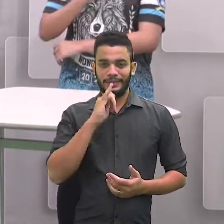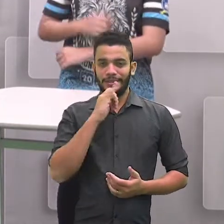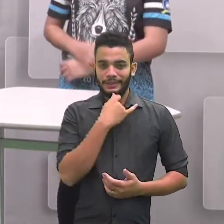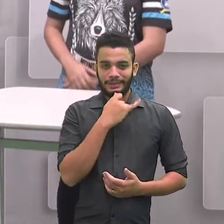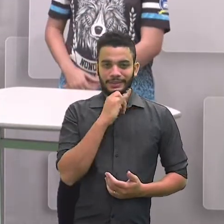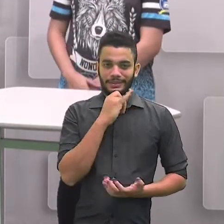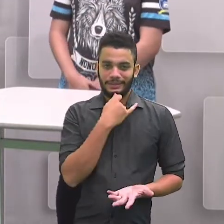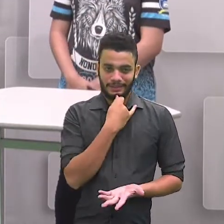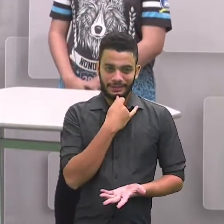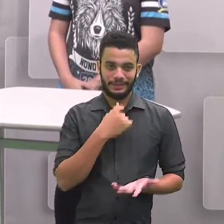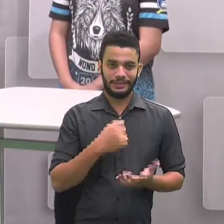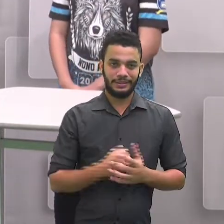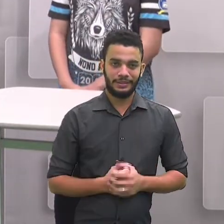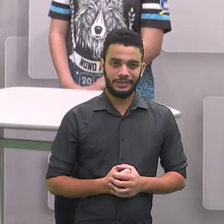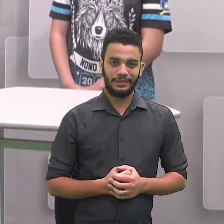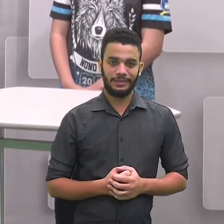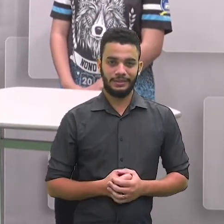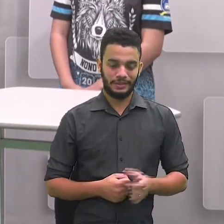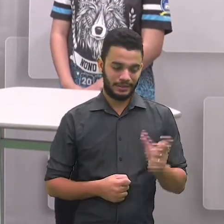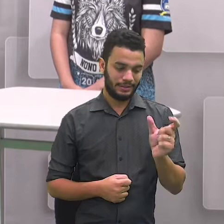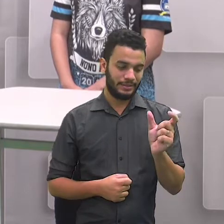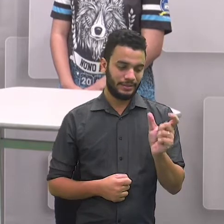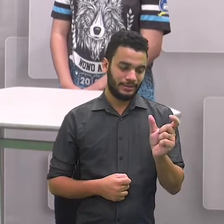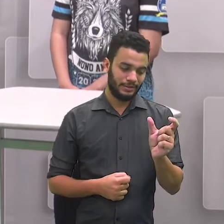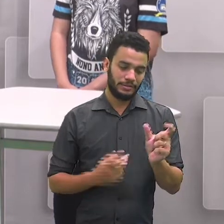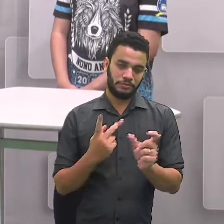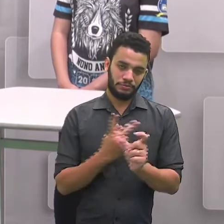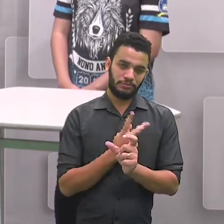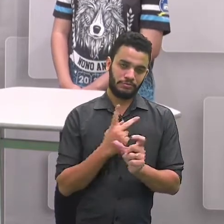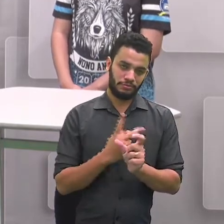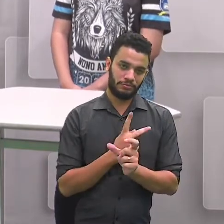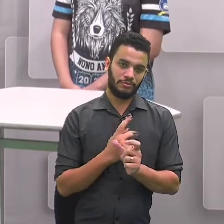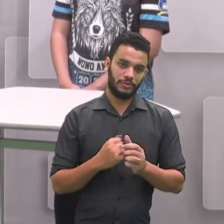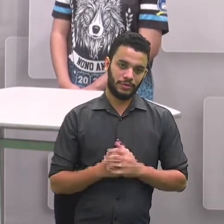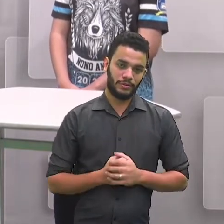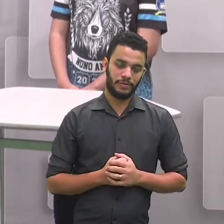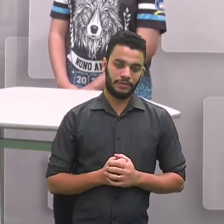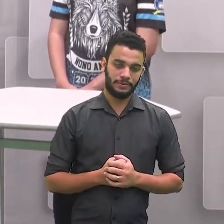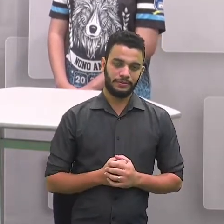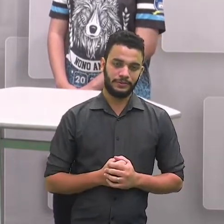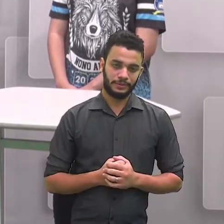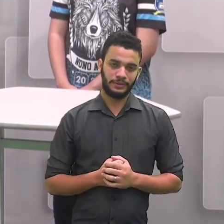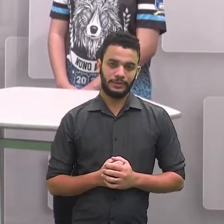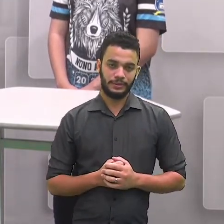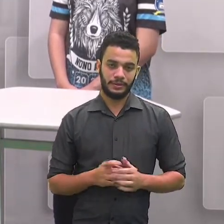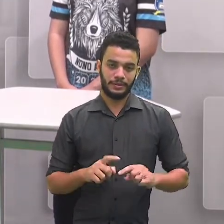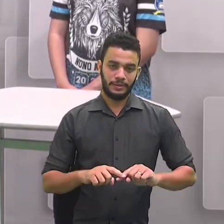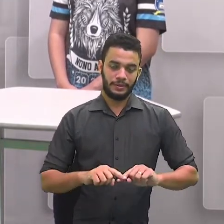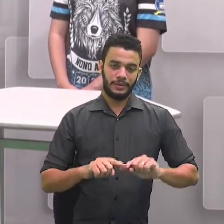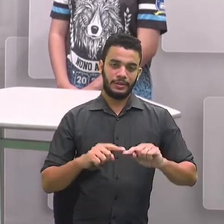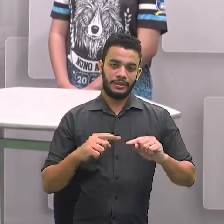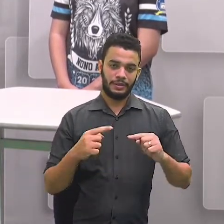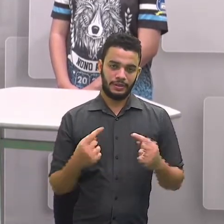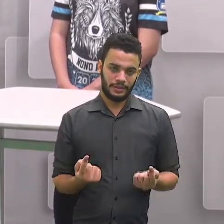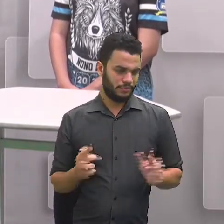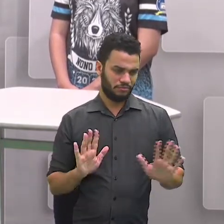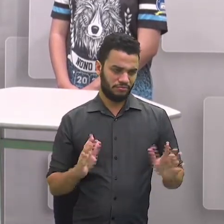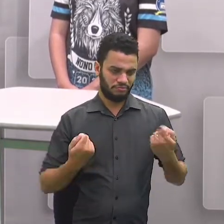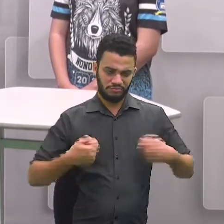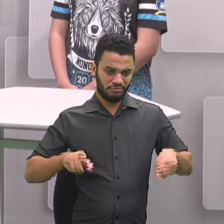Infelizmente, pessoal de casa, ela não acertou essa palavra. Que triste. Mas, não